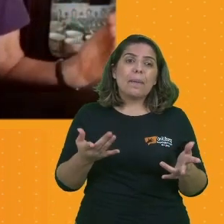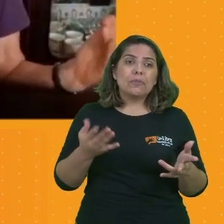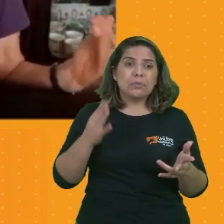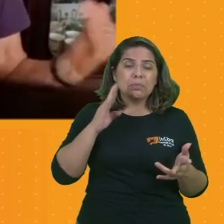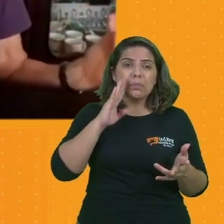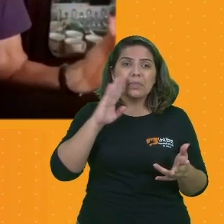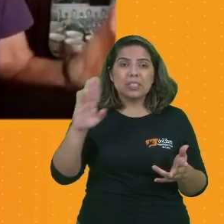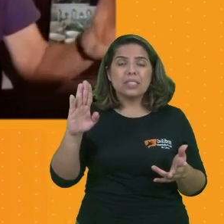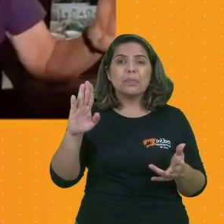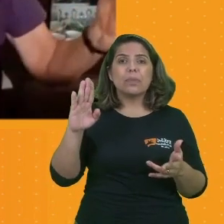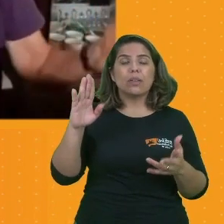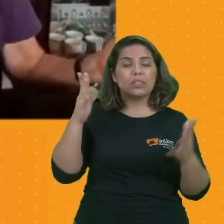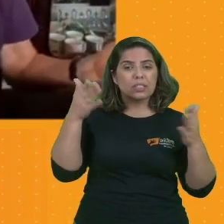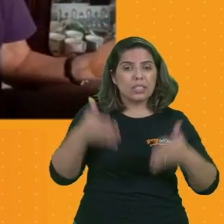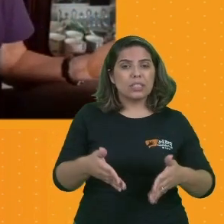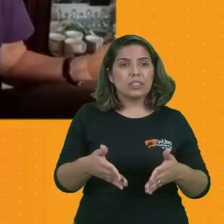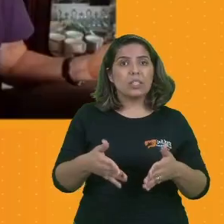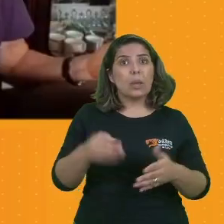de